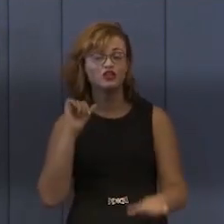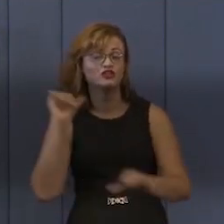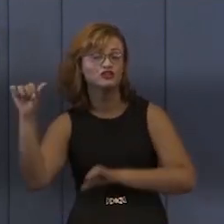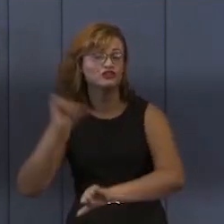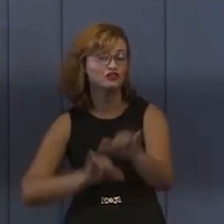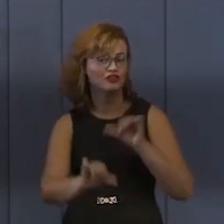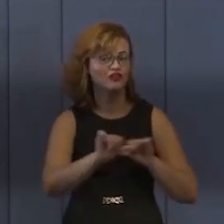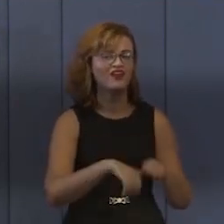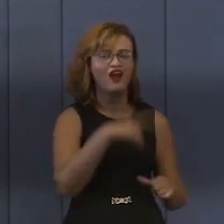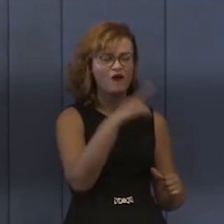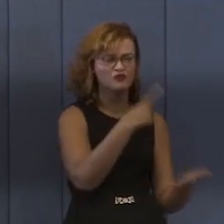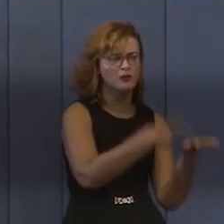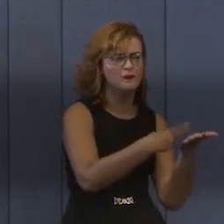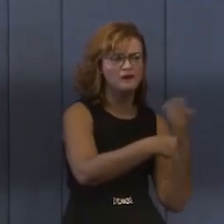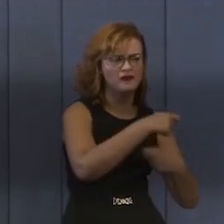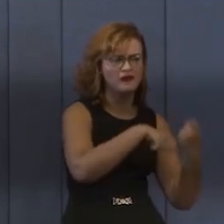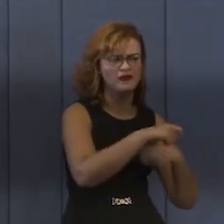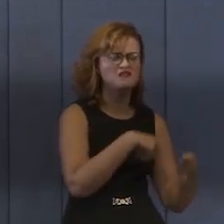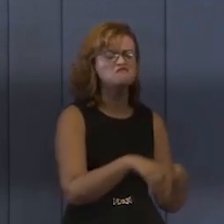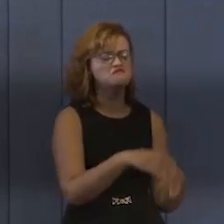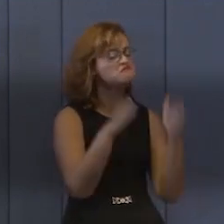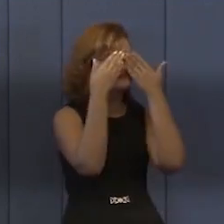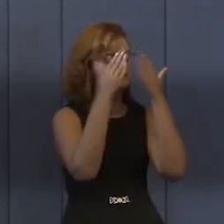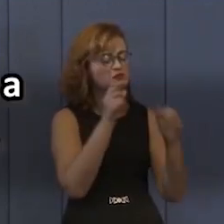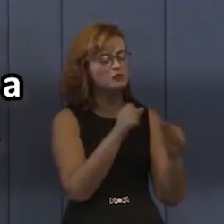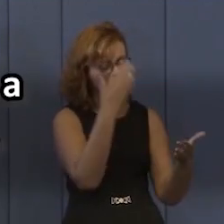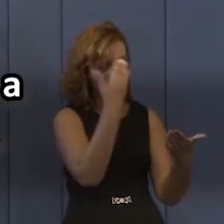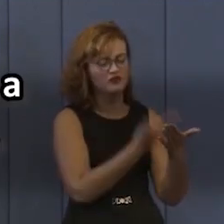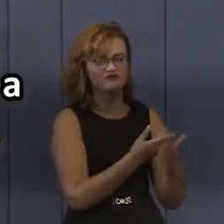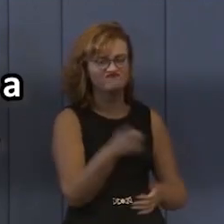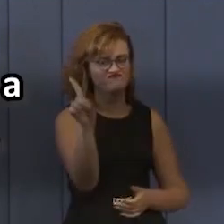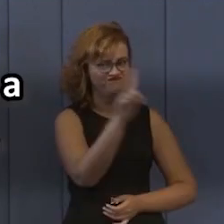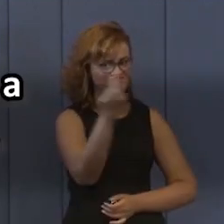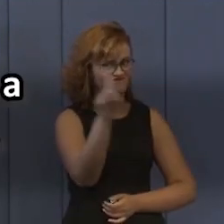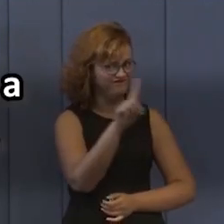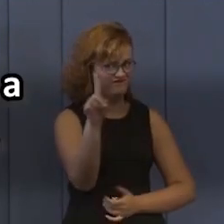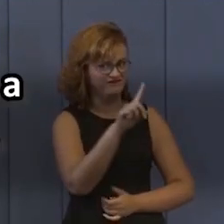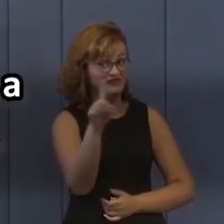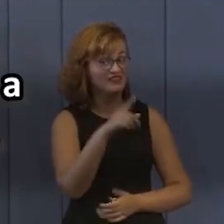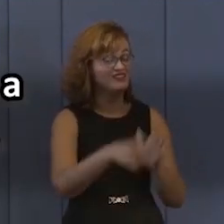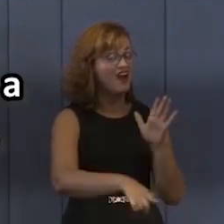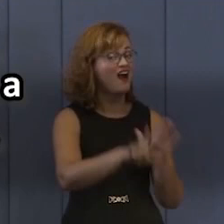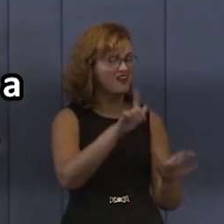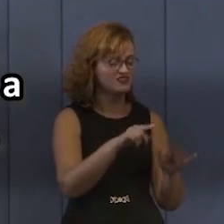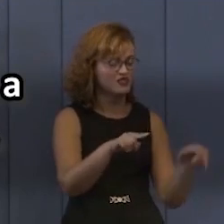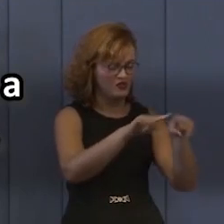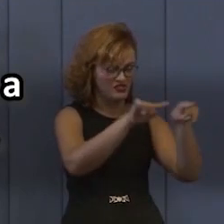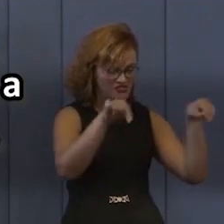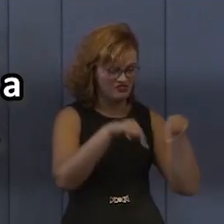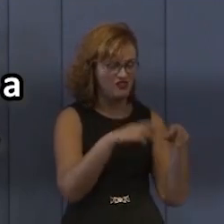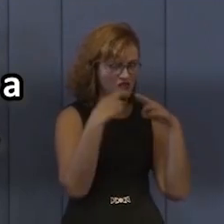não posso entrar numa negociação nenhuma, de nenhuma espécie,